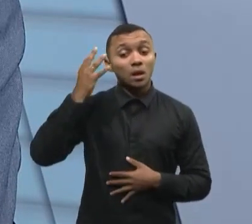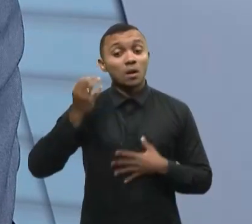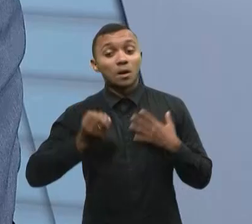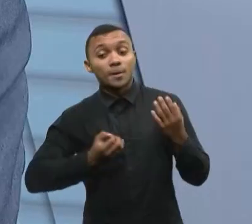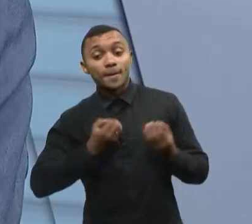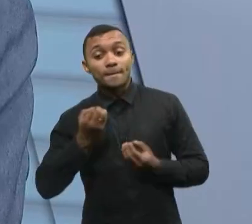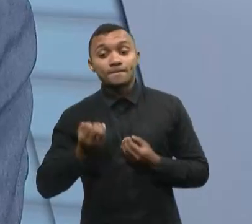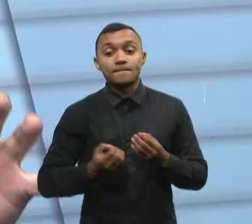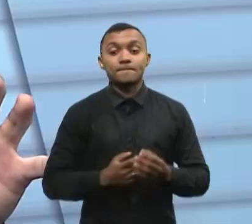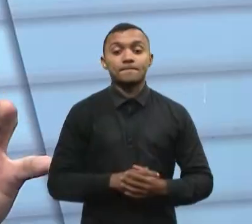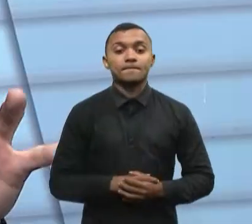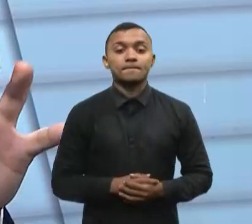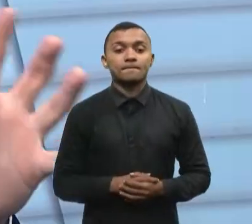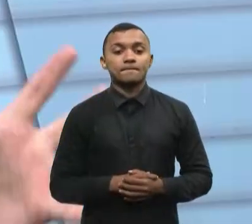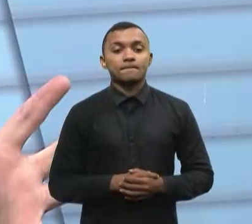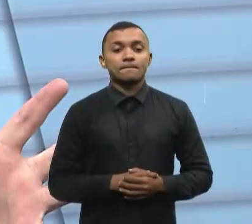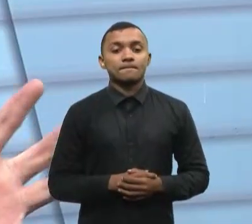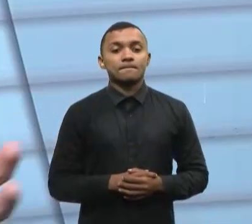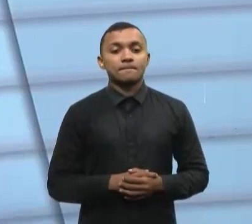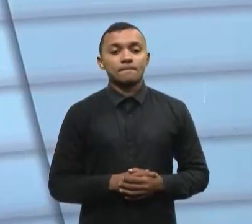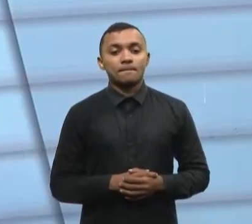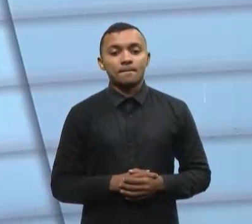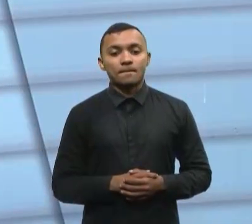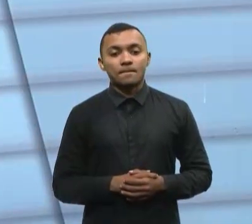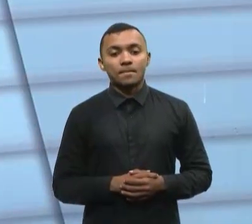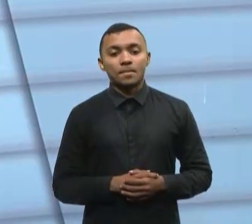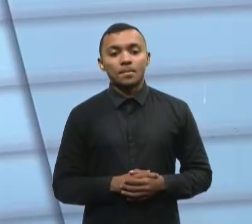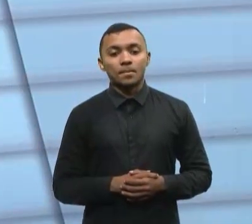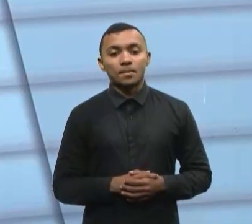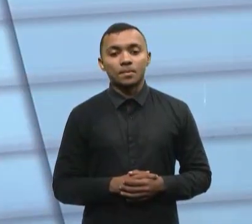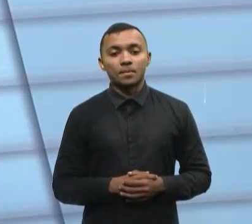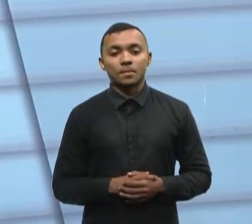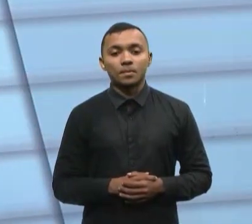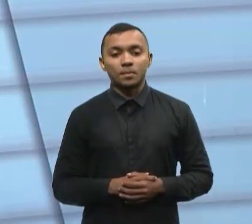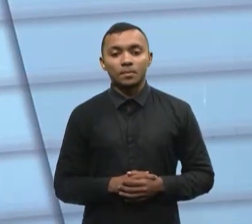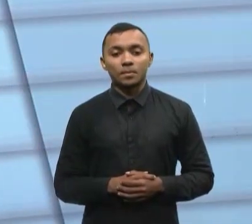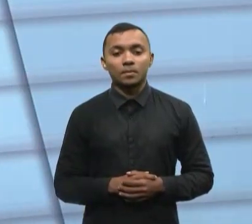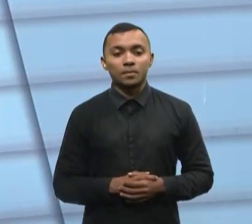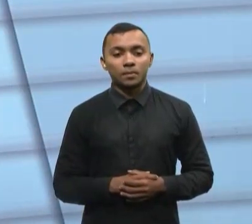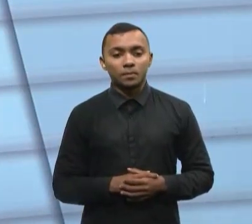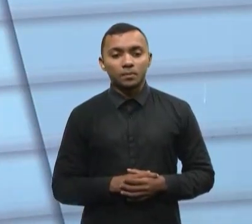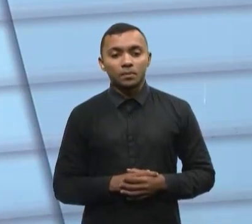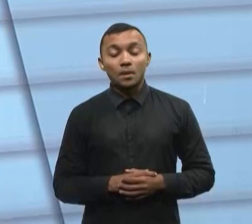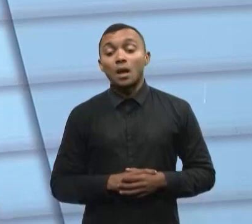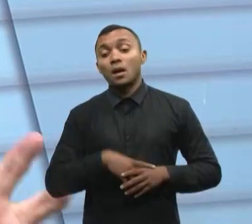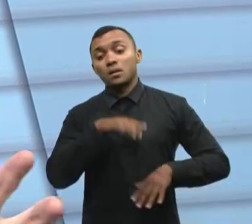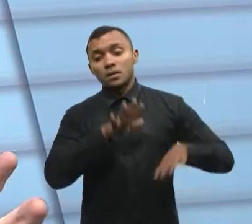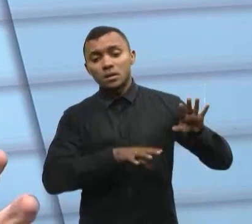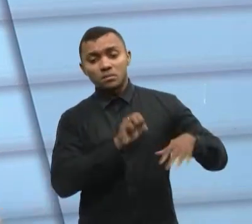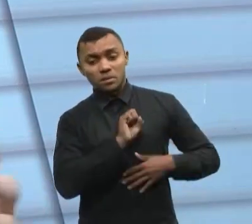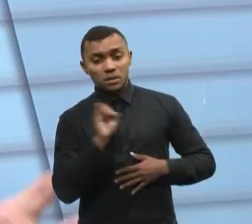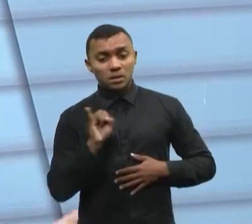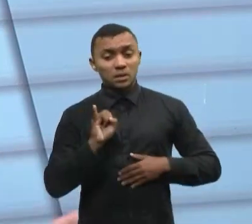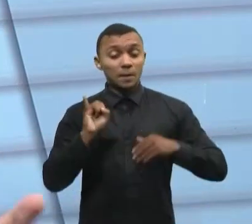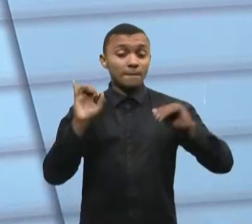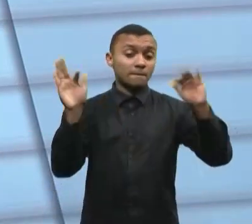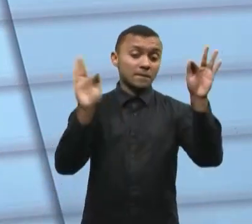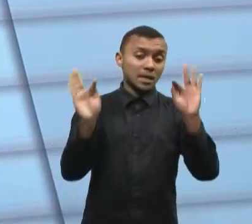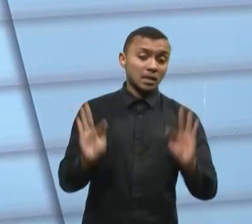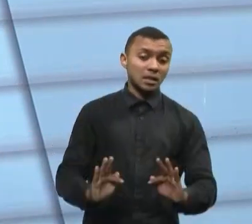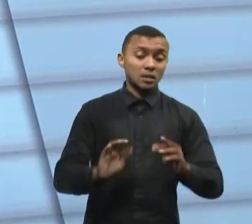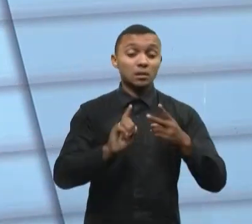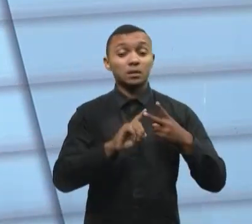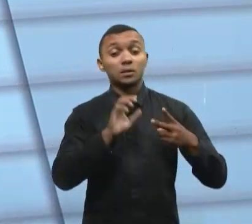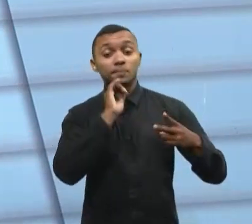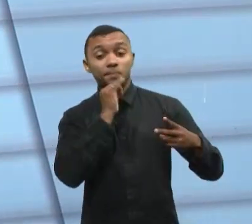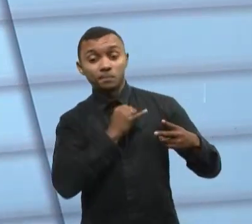base de ele não ler bem as pistas sociais. Ah, tá. Então ele olha para você, às vezes ele não sabe se você está feliz, se você está triste, você